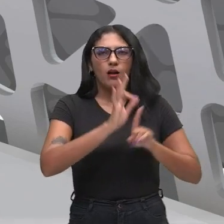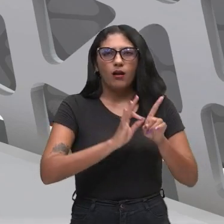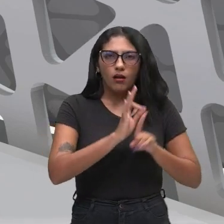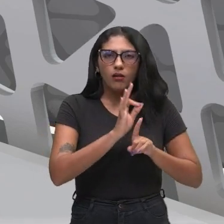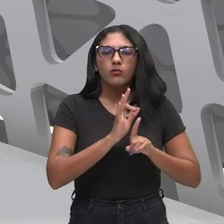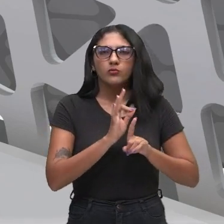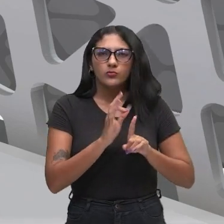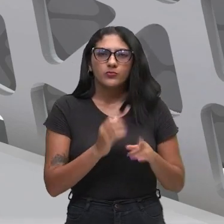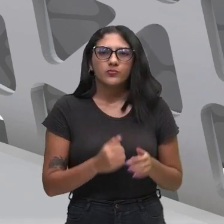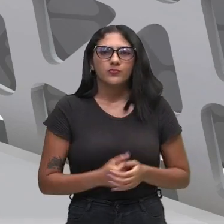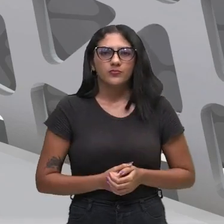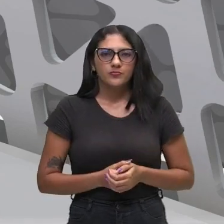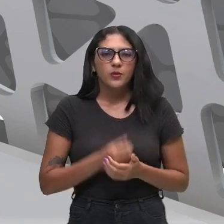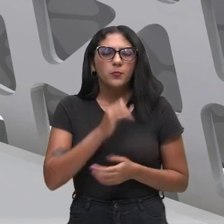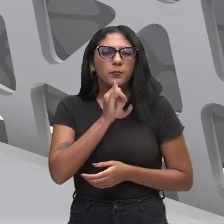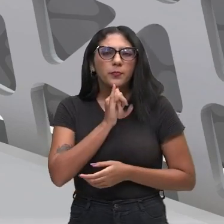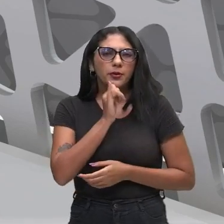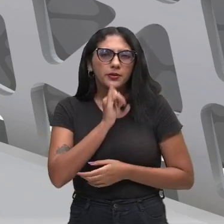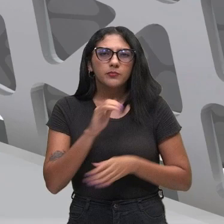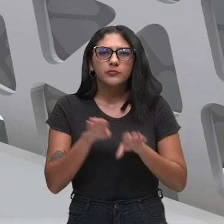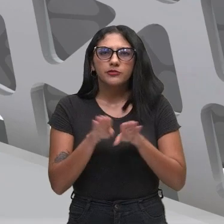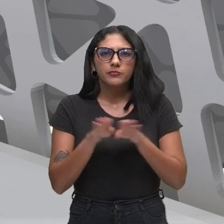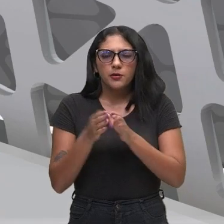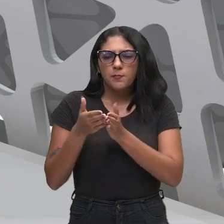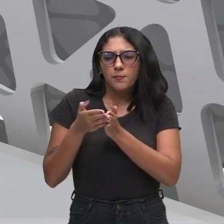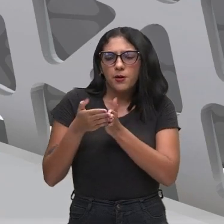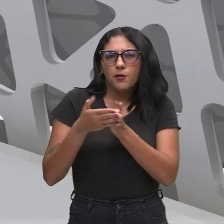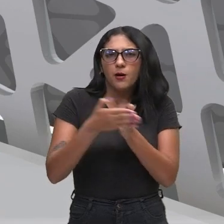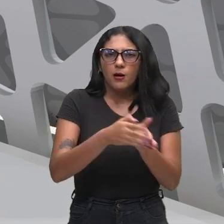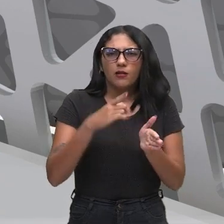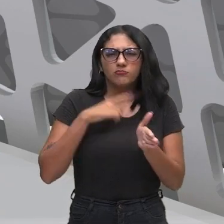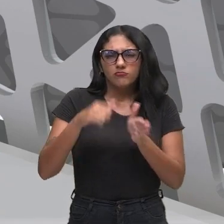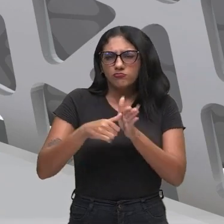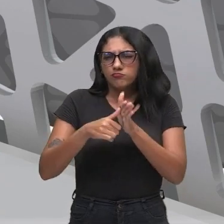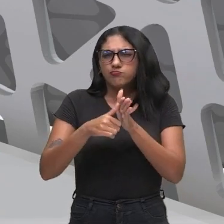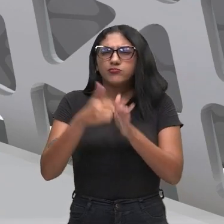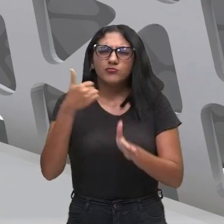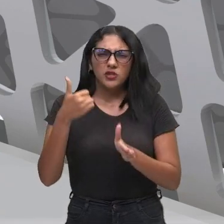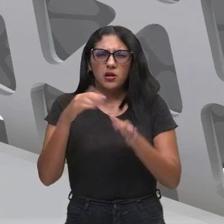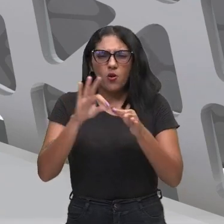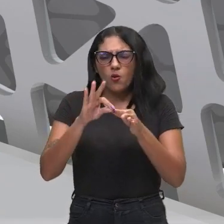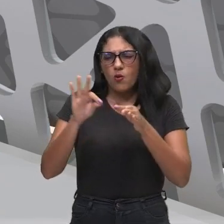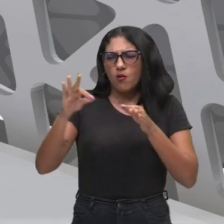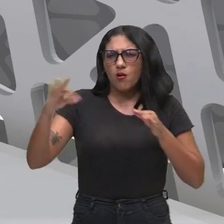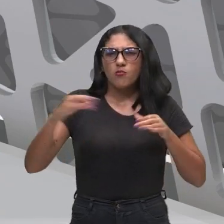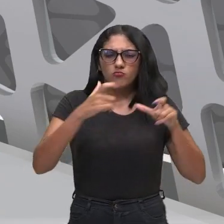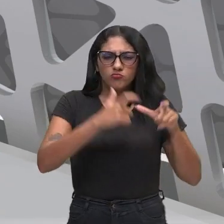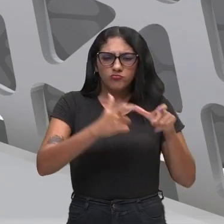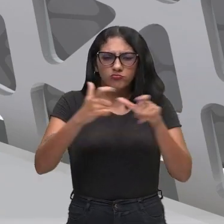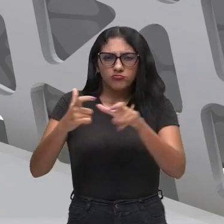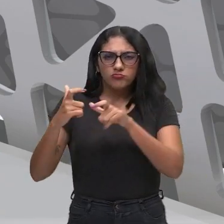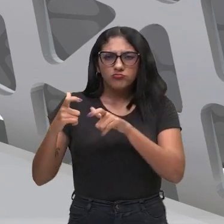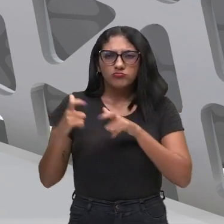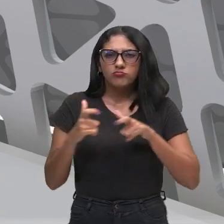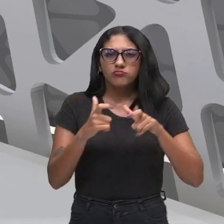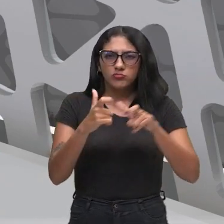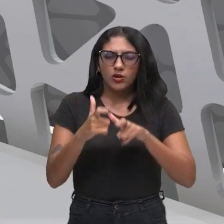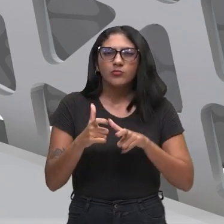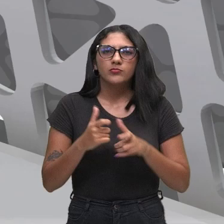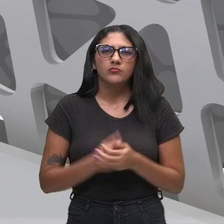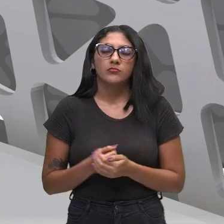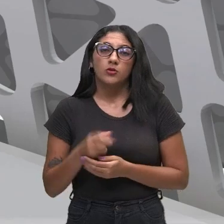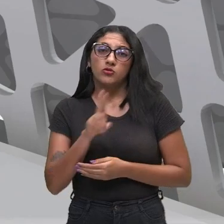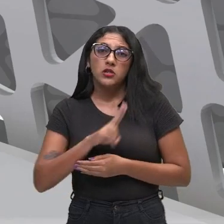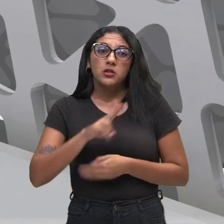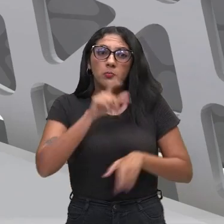máquinas, como por exemplo os primeiros navios que vão começar a fazer longas viagens entre os continentes levando passageiros e mercadorias. Então